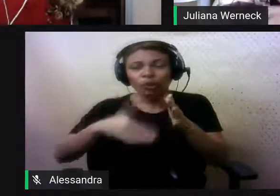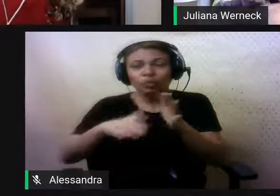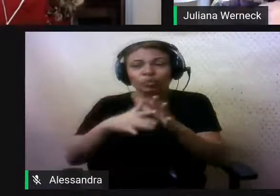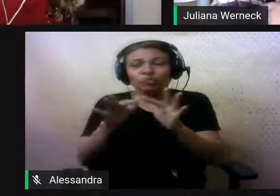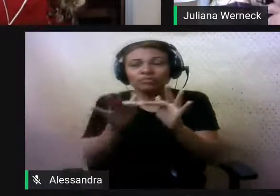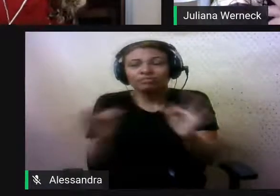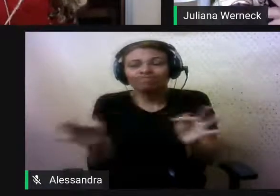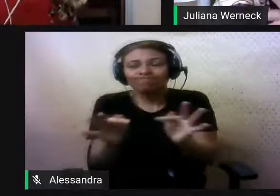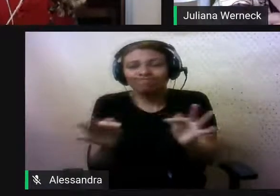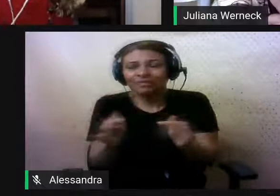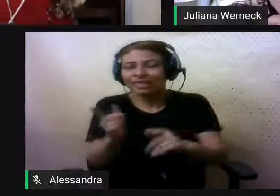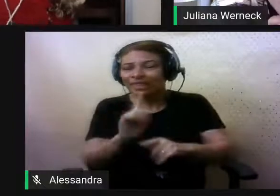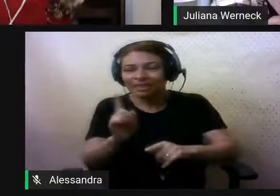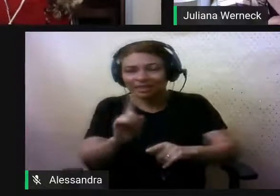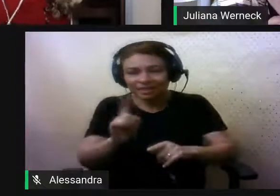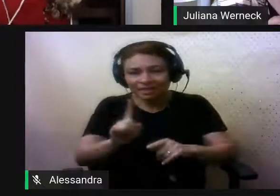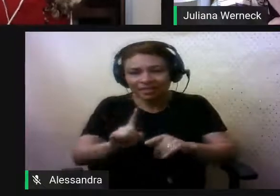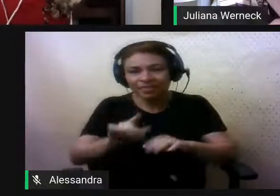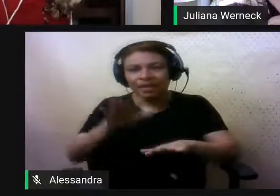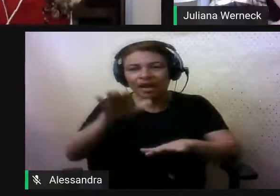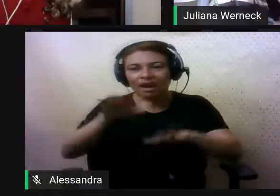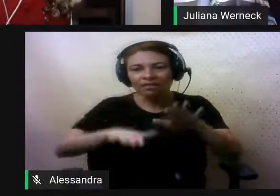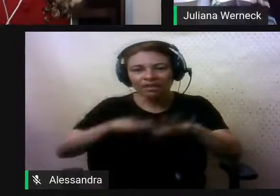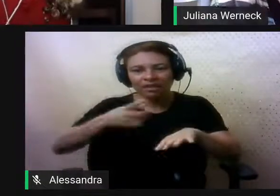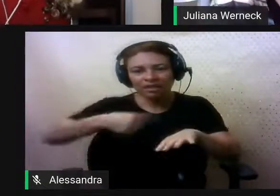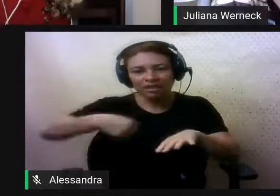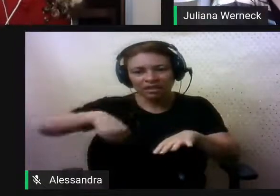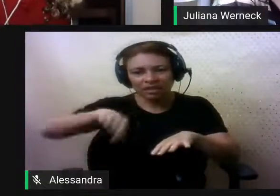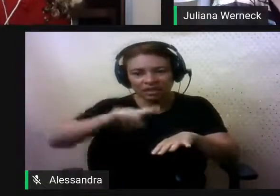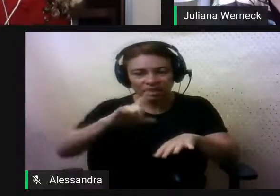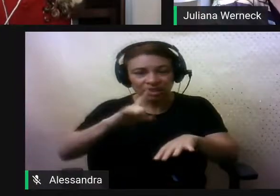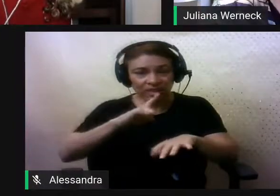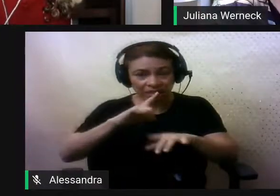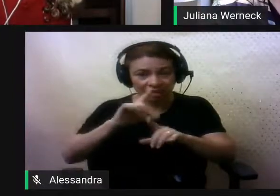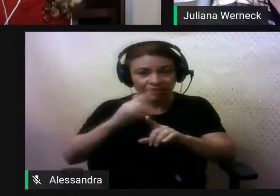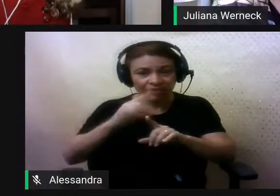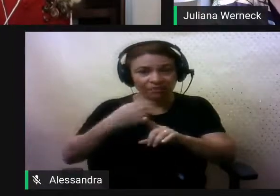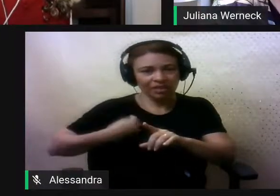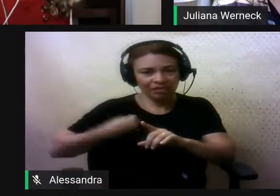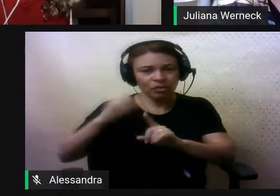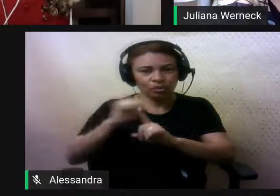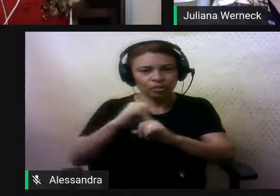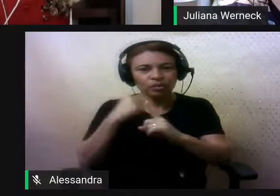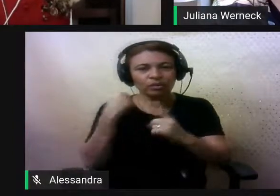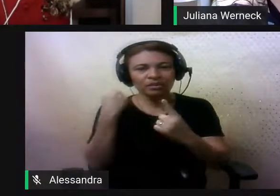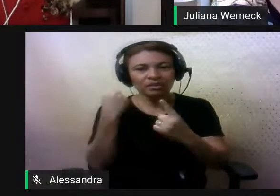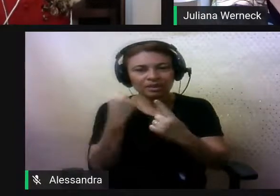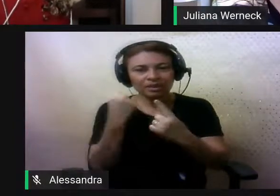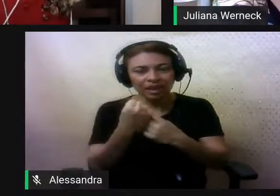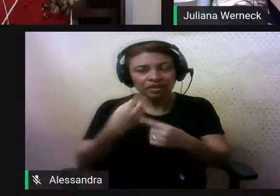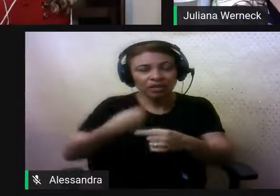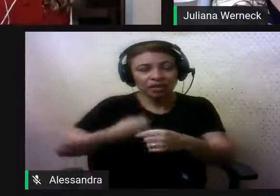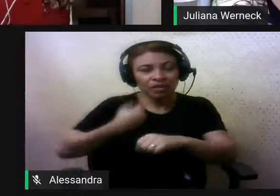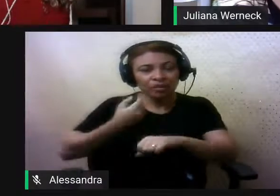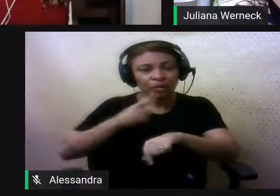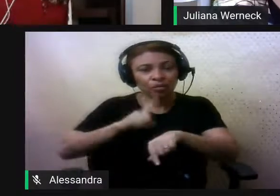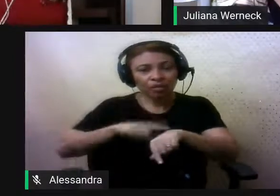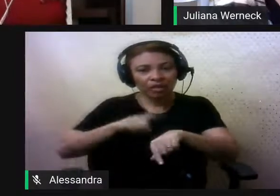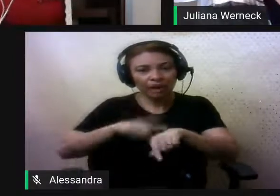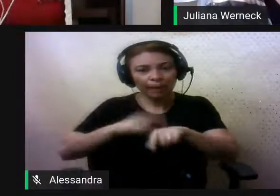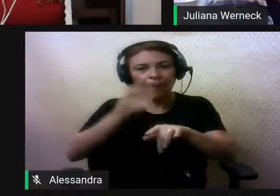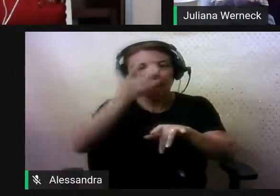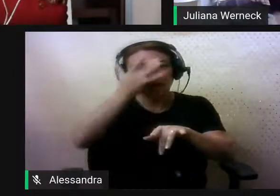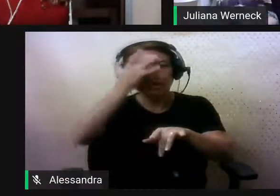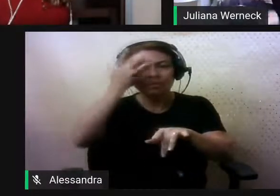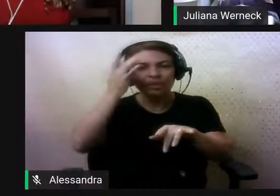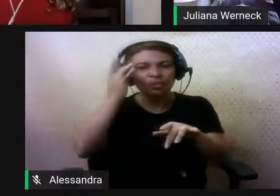né? E a gente também, a gente está numa sociedade, né, vivendo tempos em que as pessoas também são muito, a gente